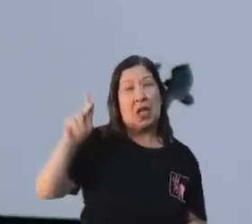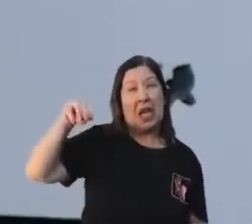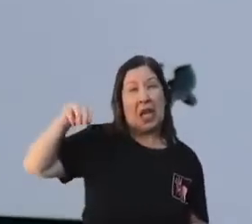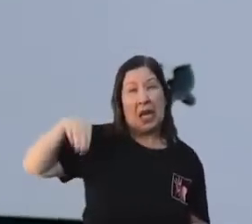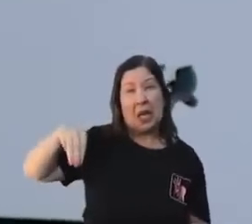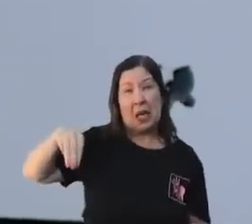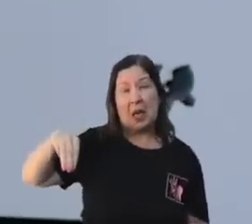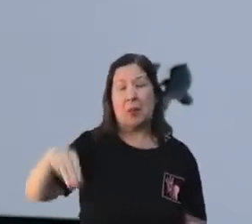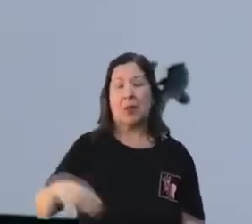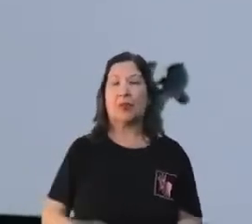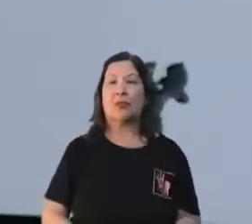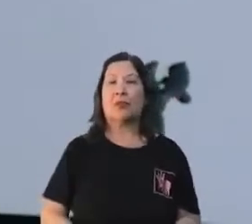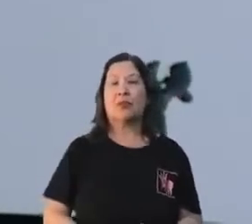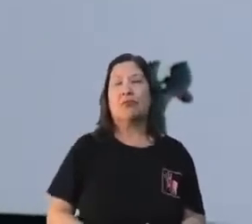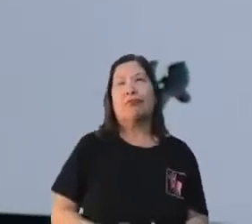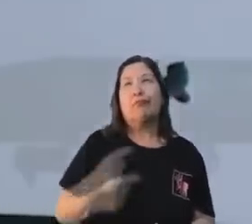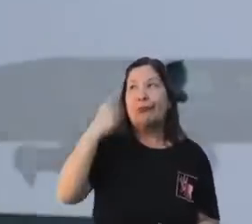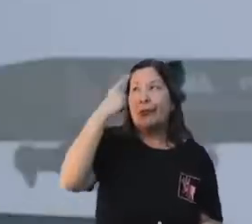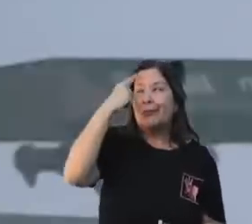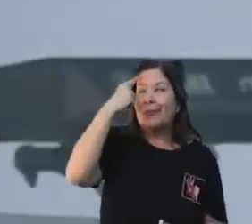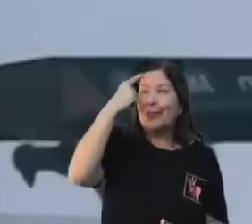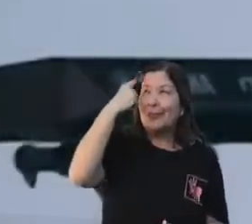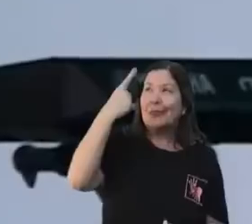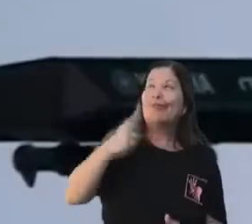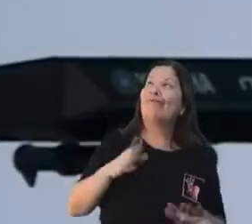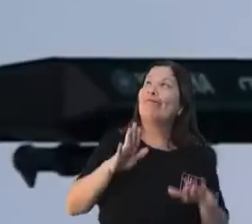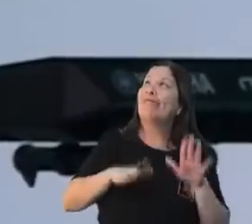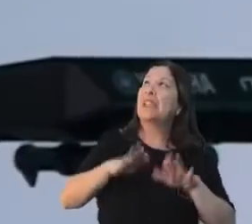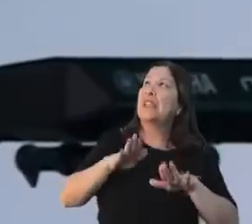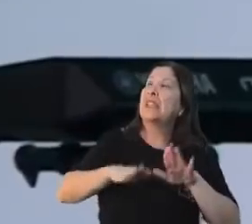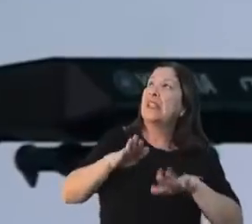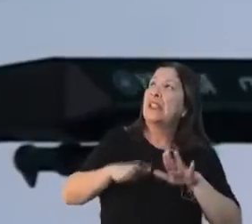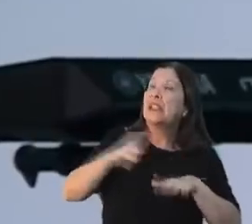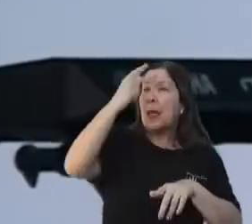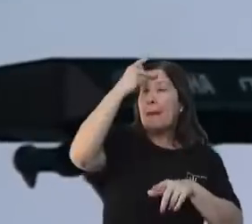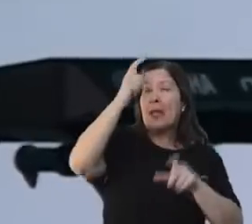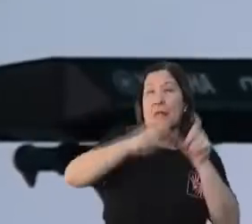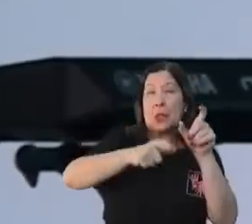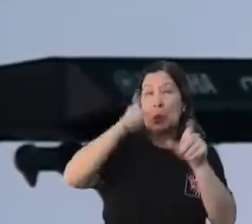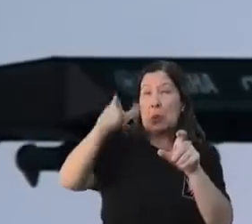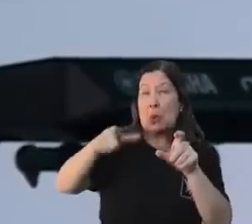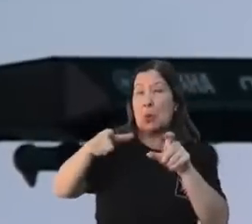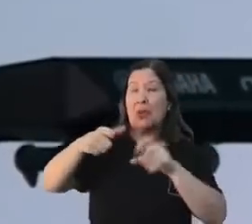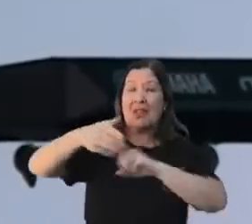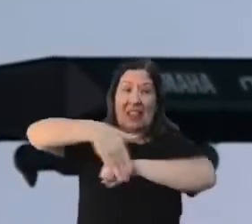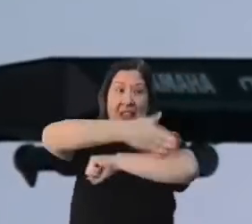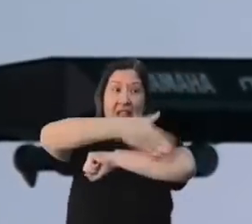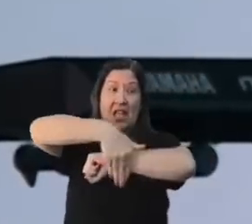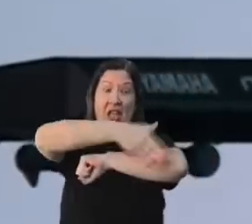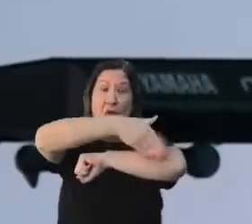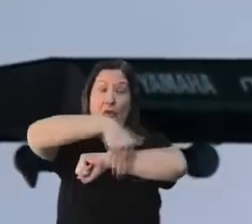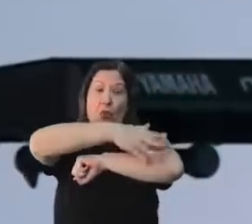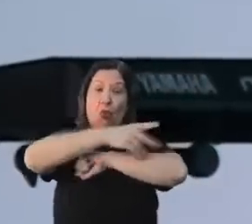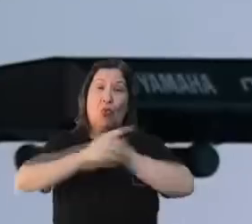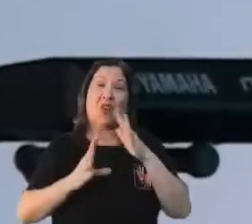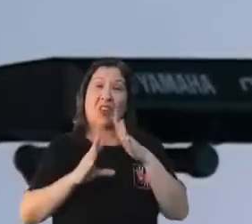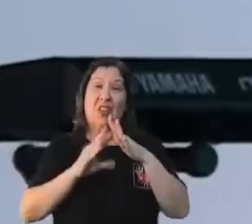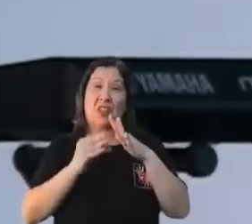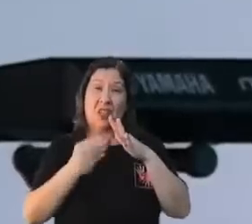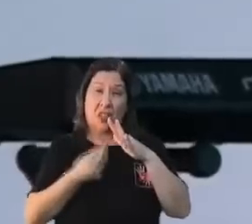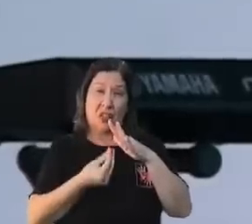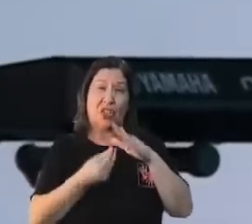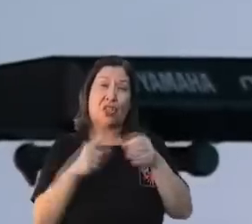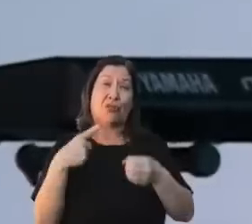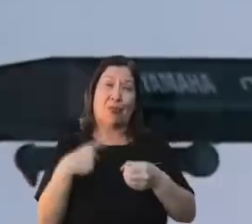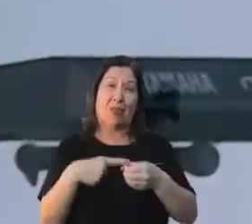cena: às vezes, pessoas que moram na rua da igreja, no bairro da